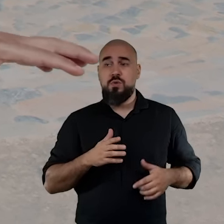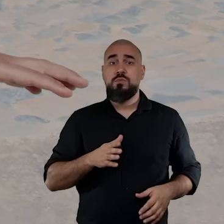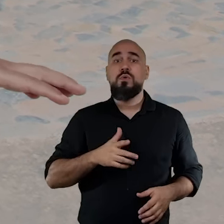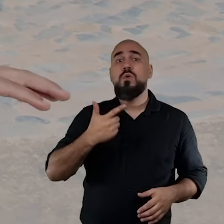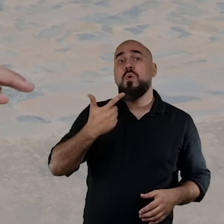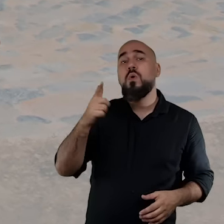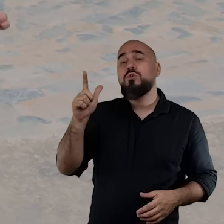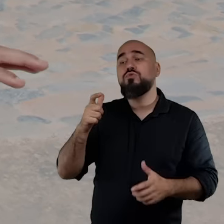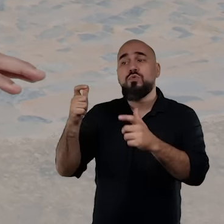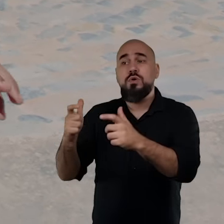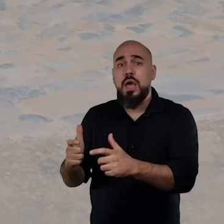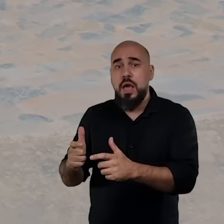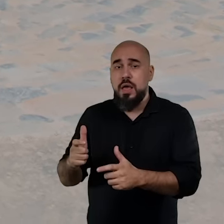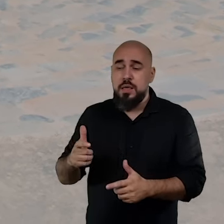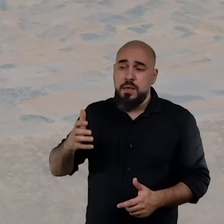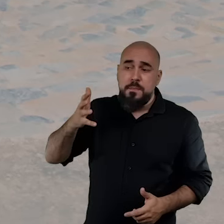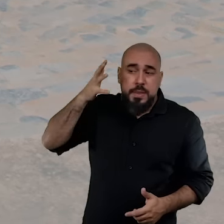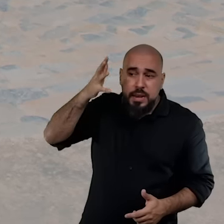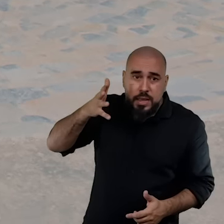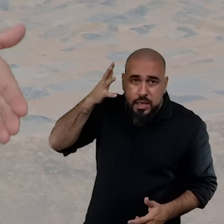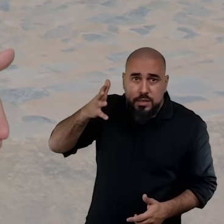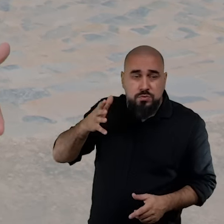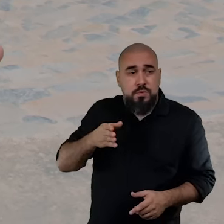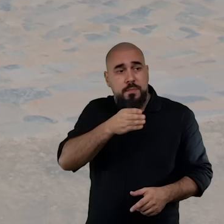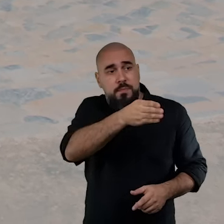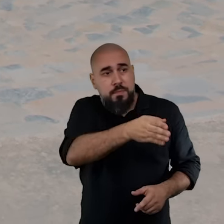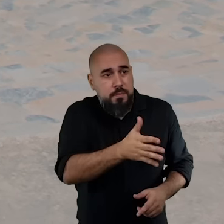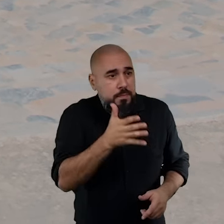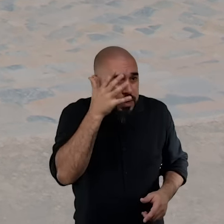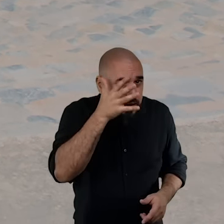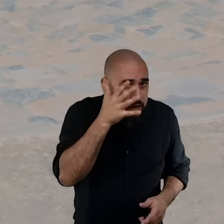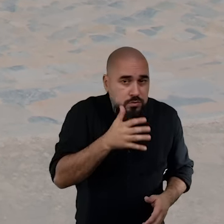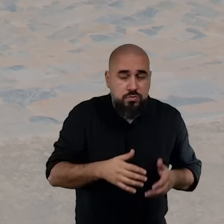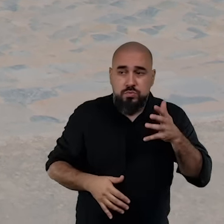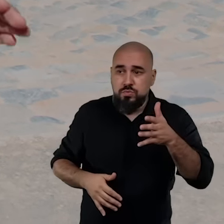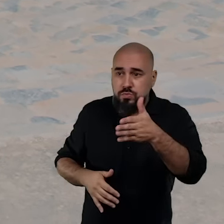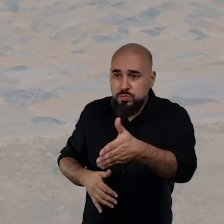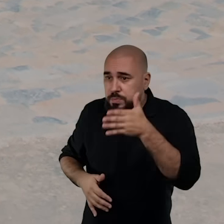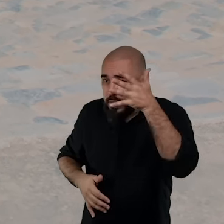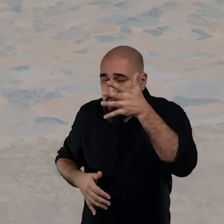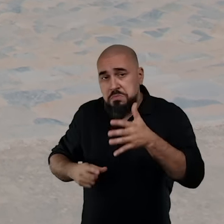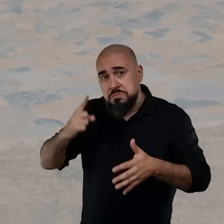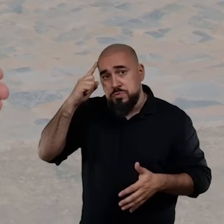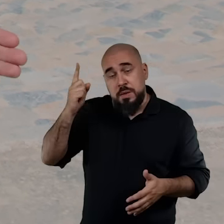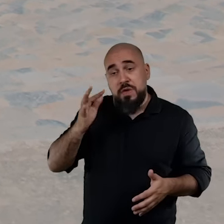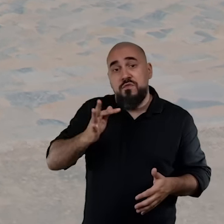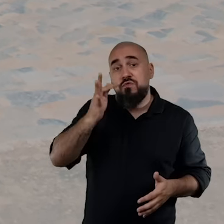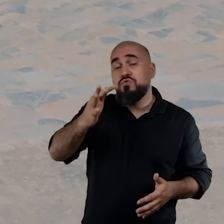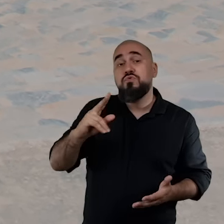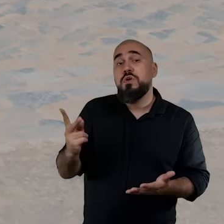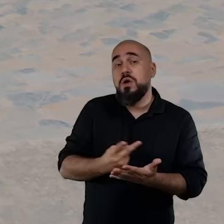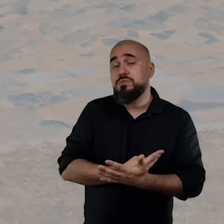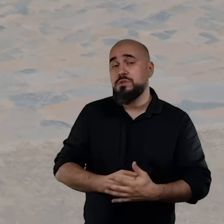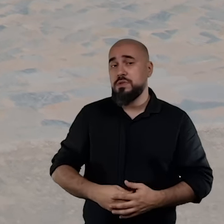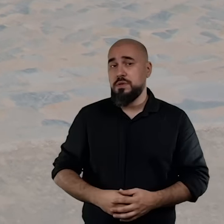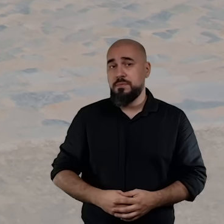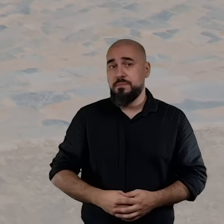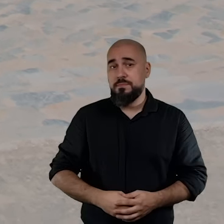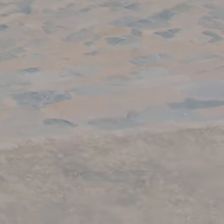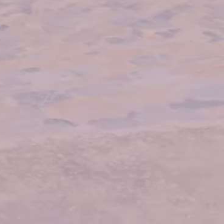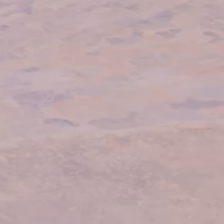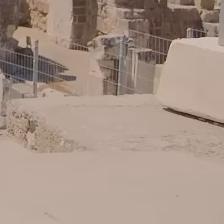para um lugar mais gentílico, pregando para os gentios, sem saber o que ia acontecer no futuro, plantando sementes para o